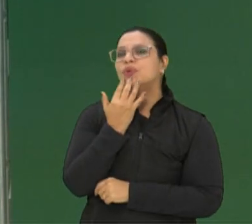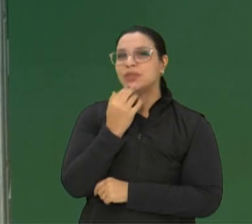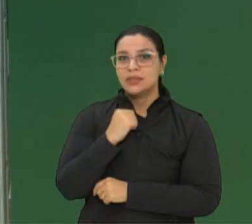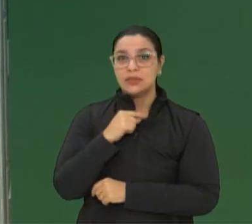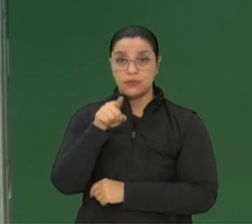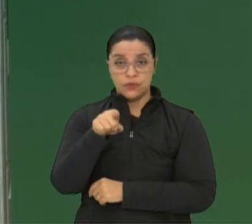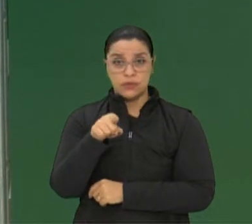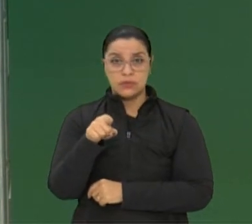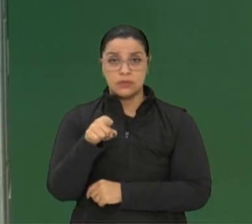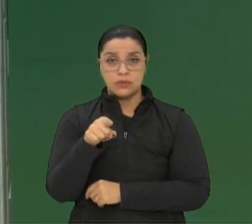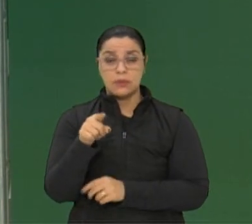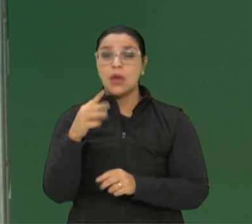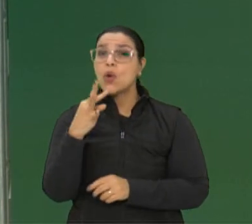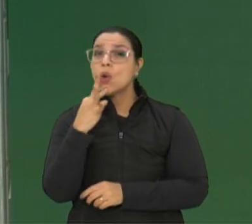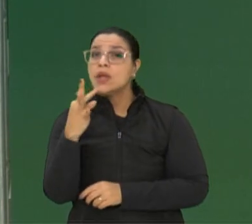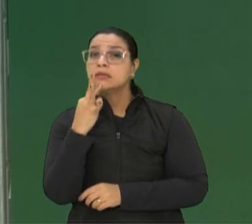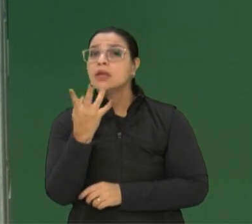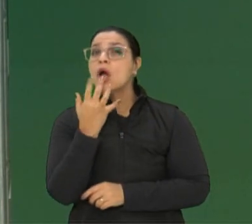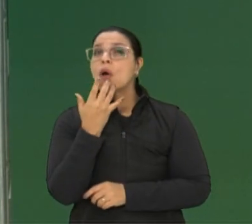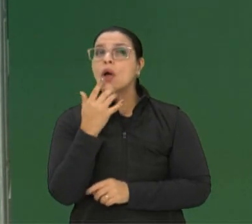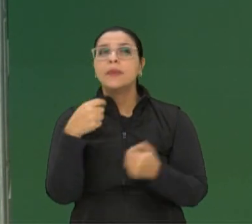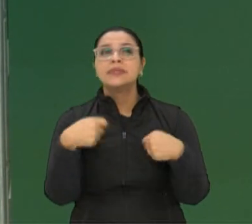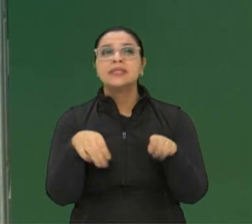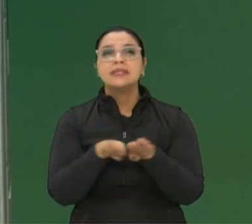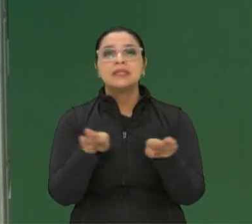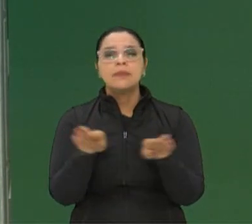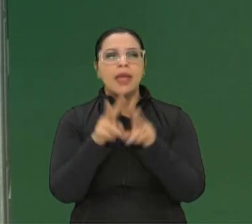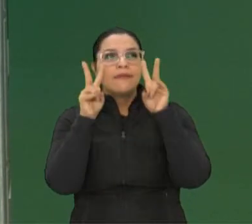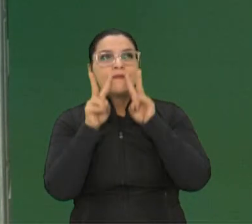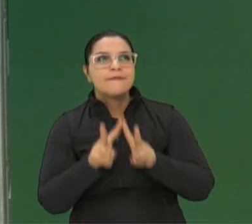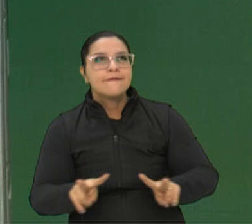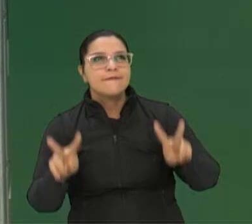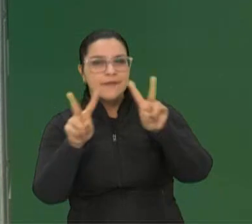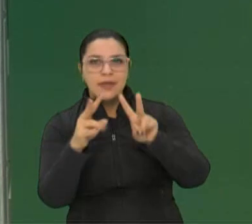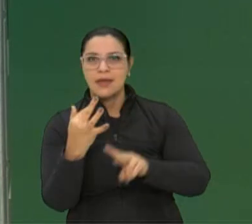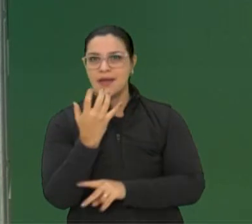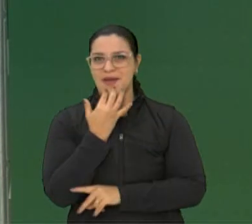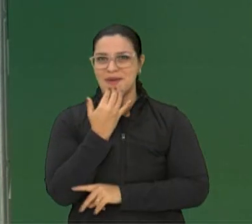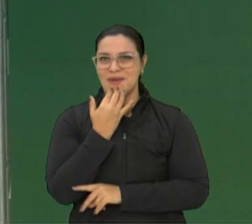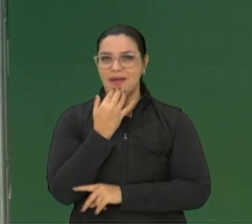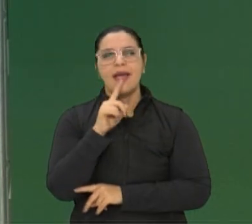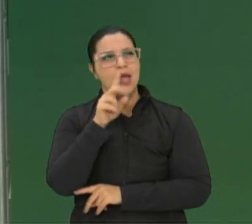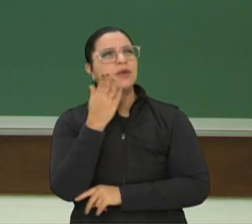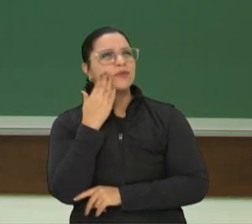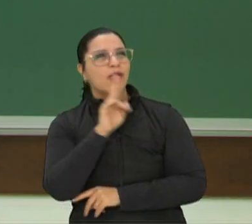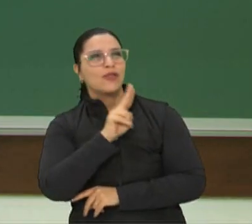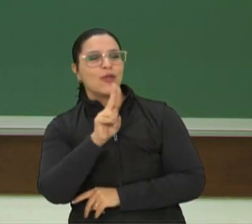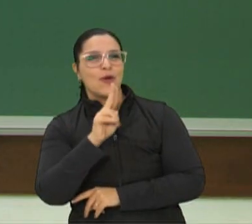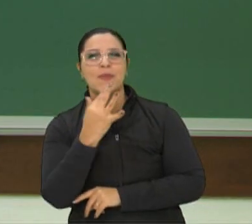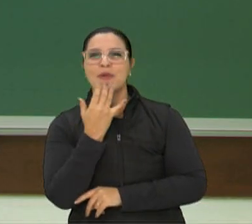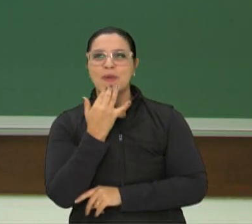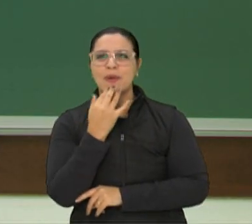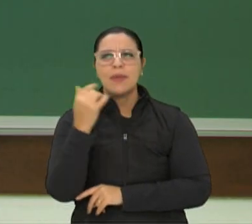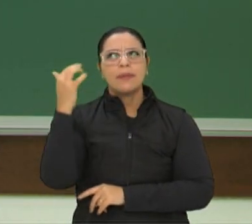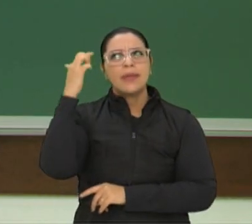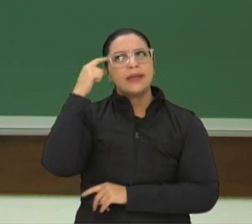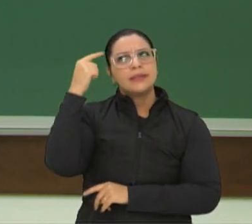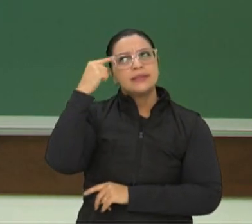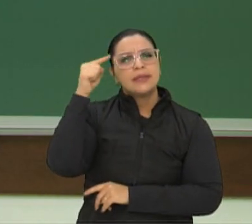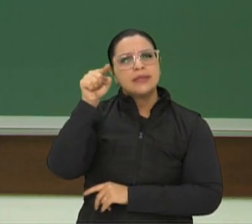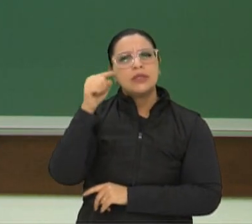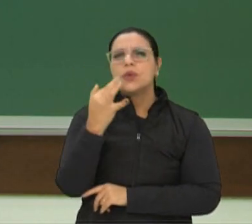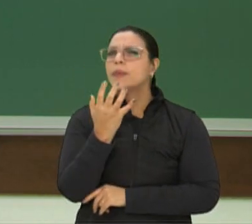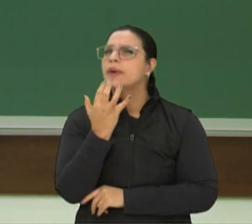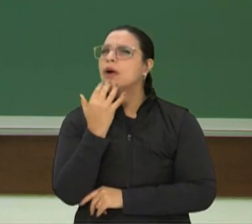né? Você, né, para conhecer uma cor, você precisa o quê? Enxergar, ver essa cor. Ele dizia o seguinte: pense aí